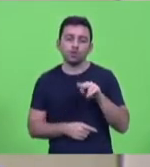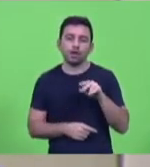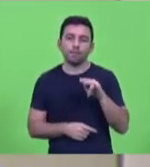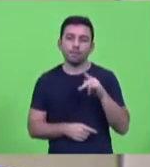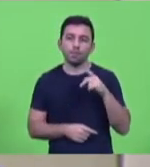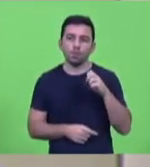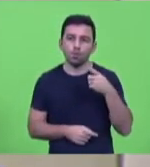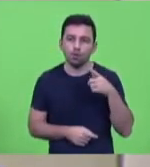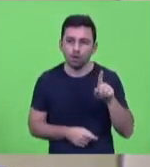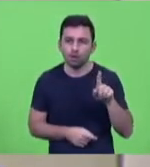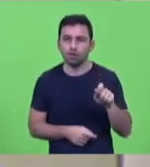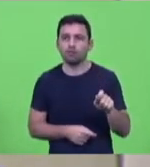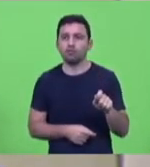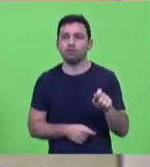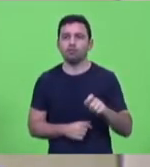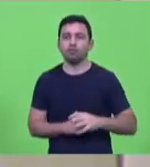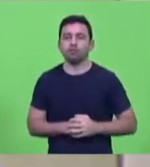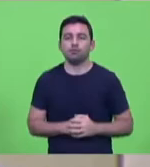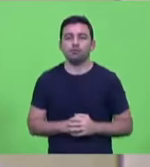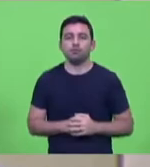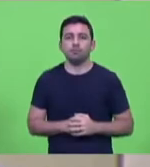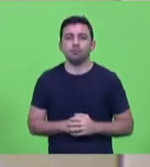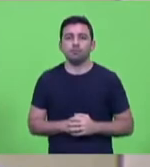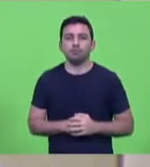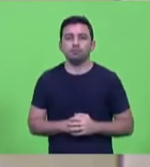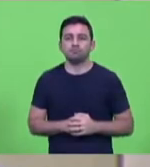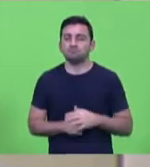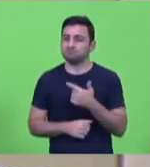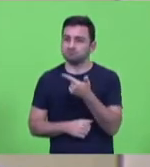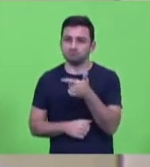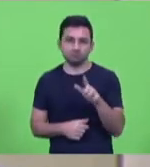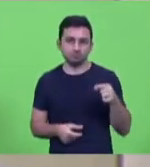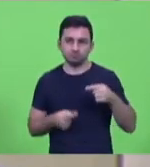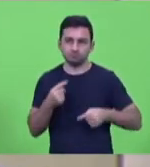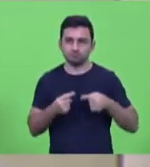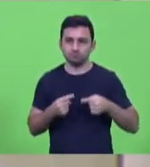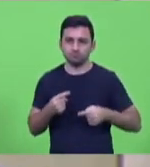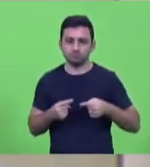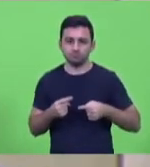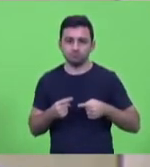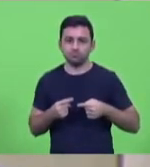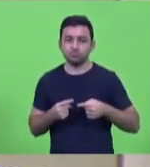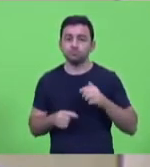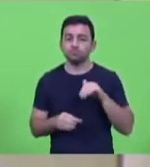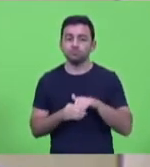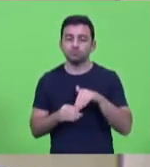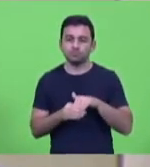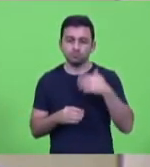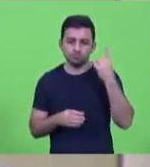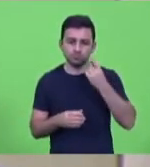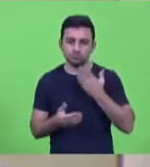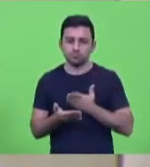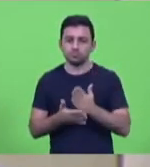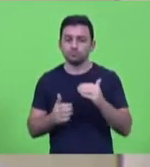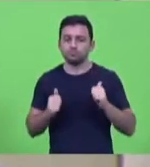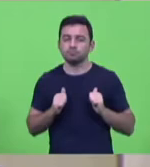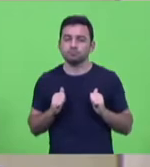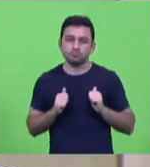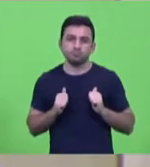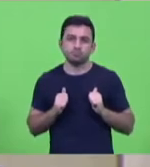Em discussão. Não havendo quem queira discutir, em votação. Deputados que aprovam, permaneçam como se